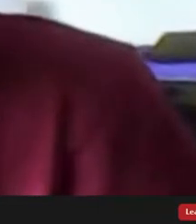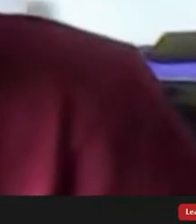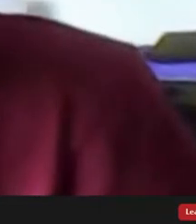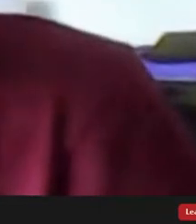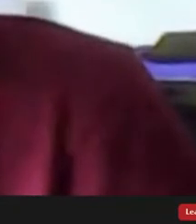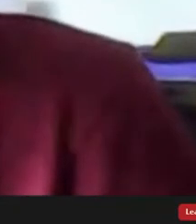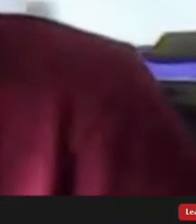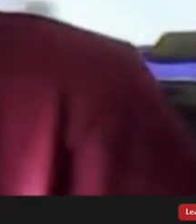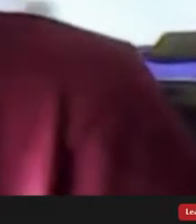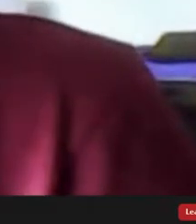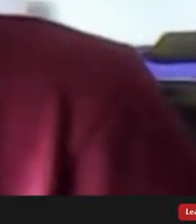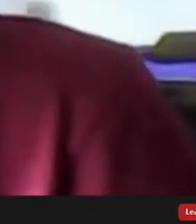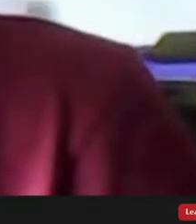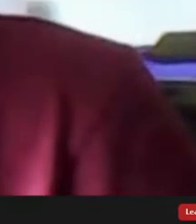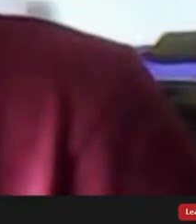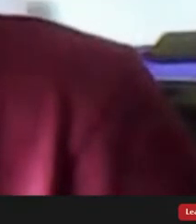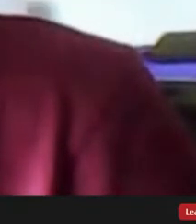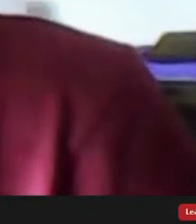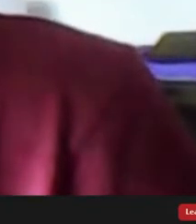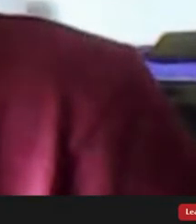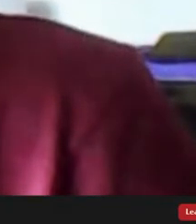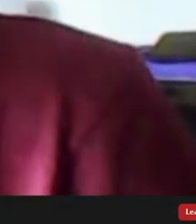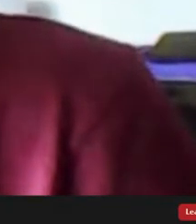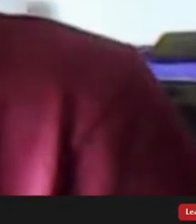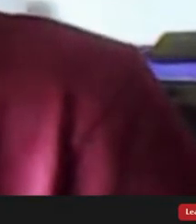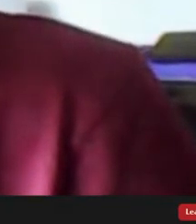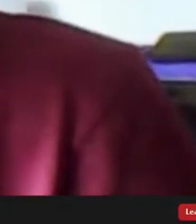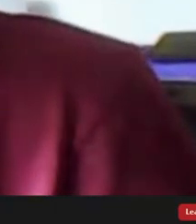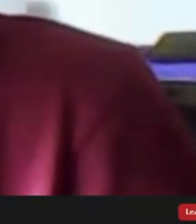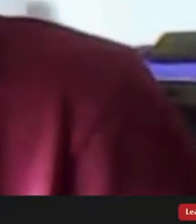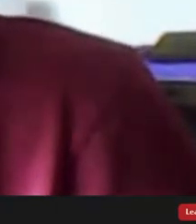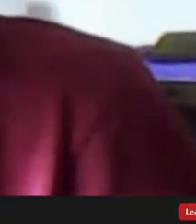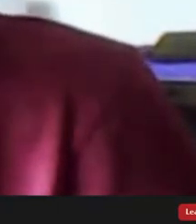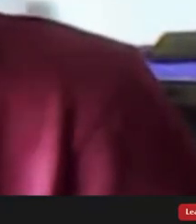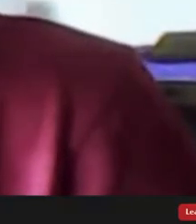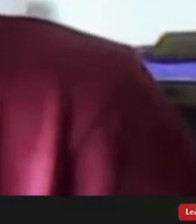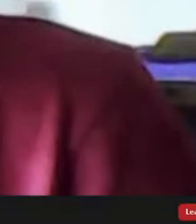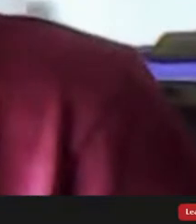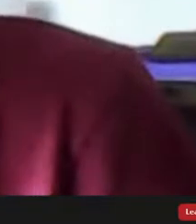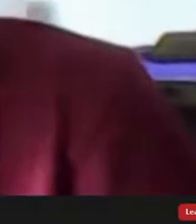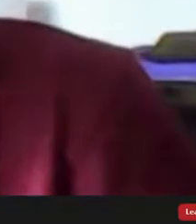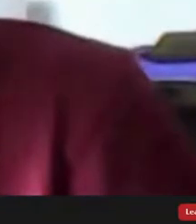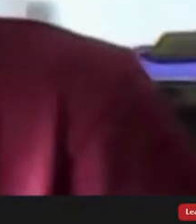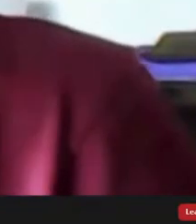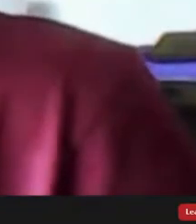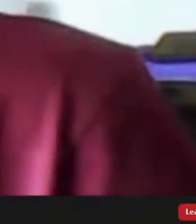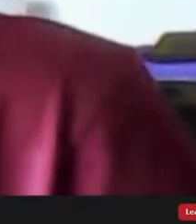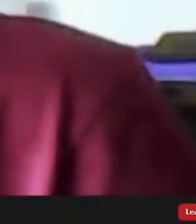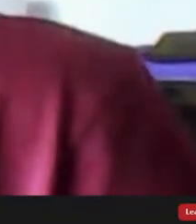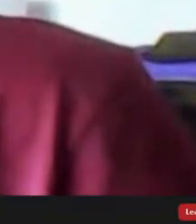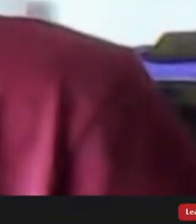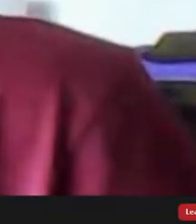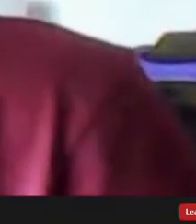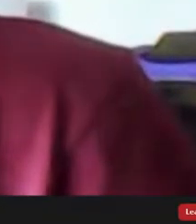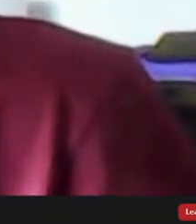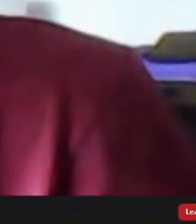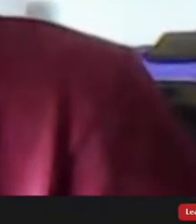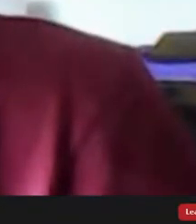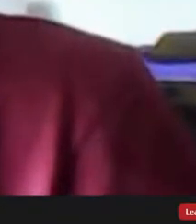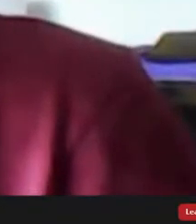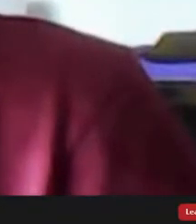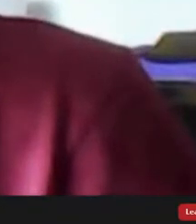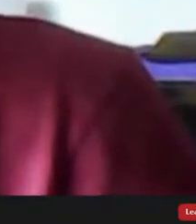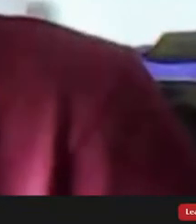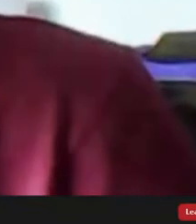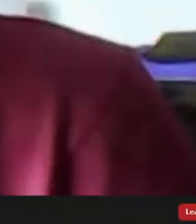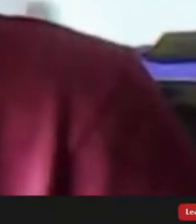que são, né, se tornaram, na verdade, fundamentais para garantir o direito à educação. Então, como foi, né,